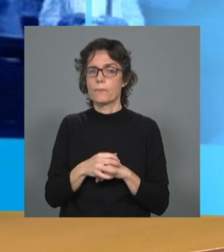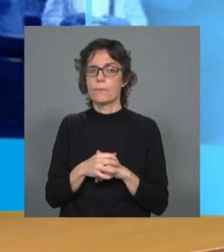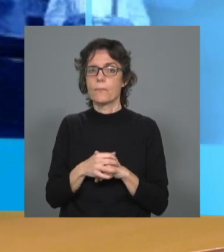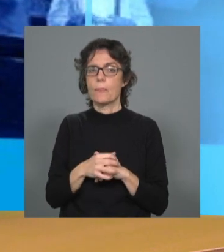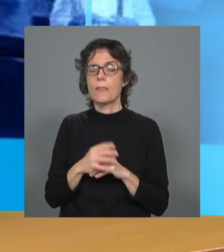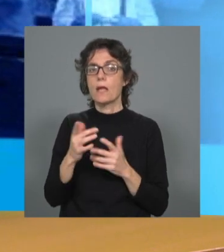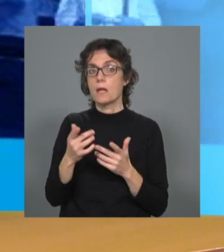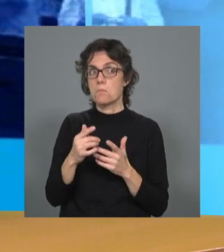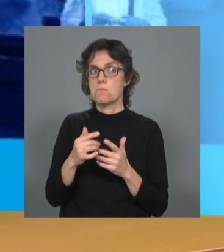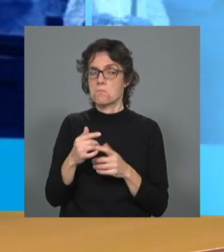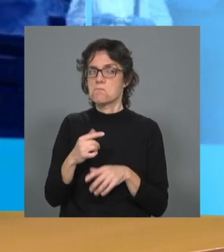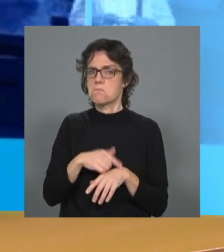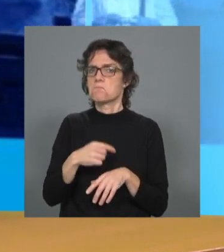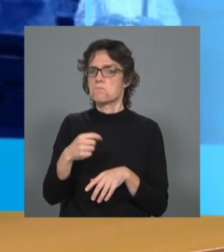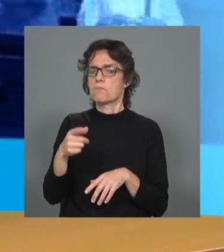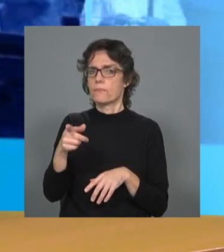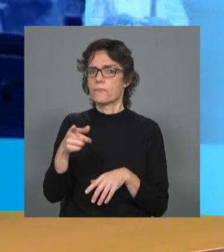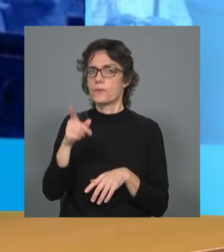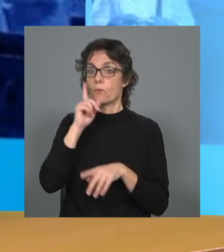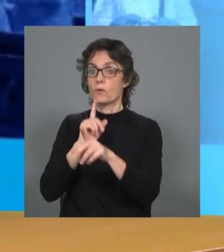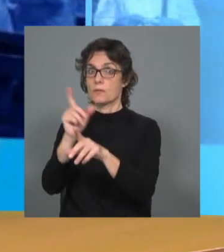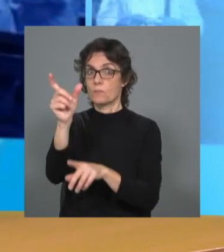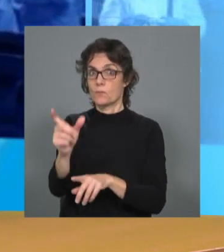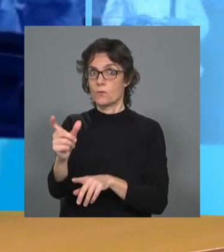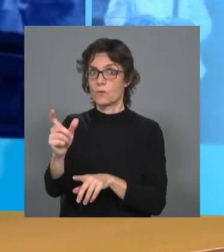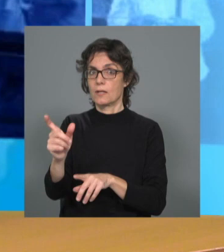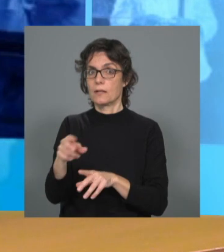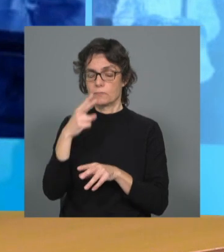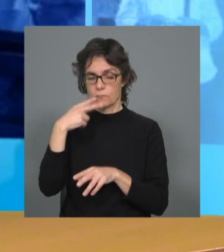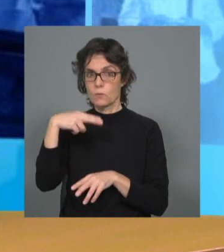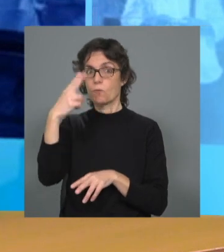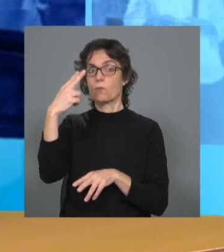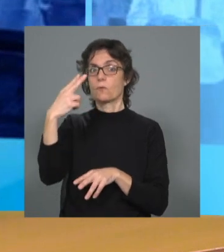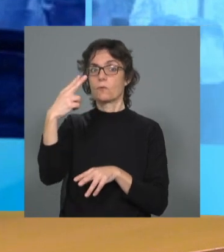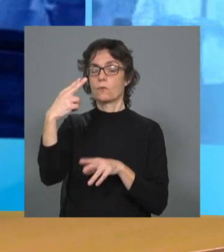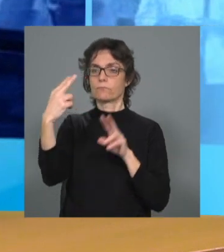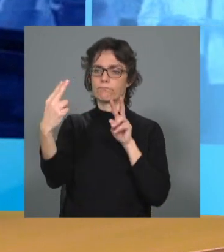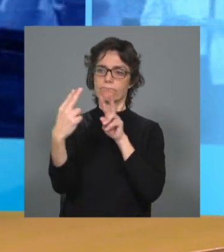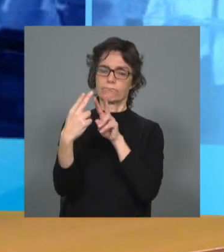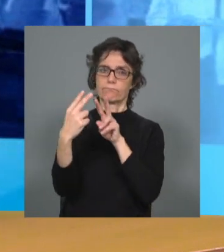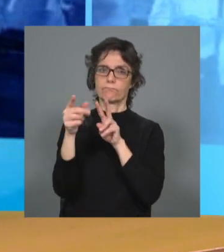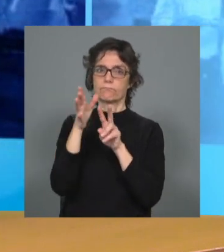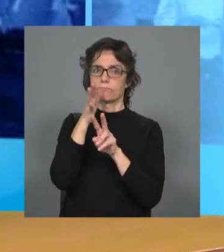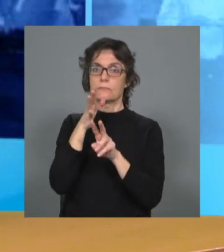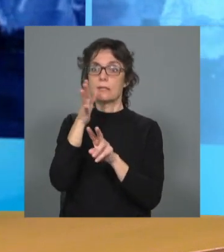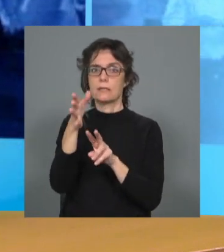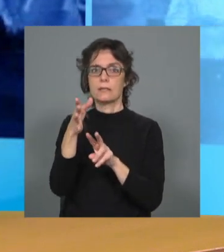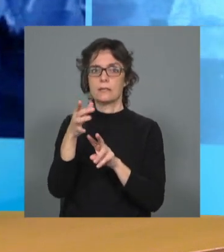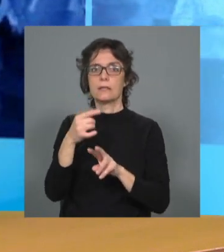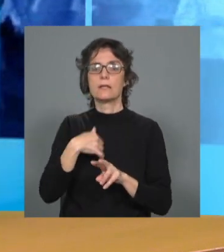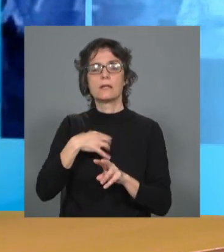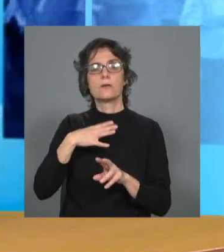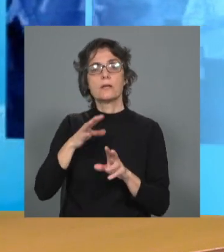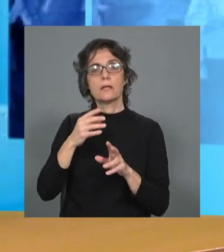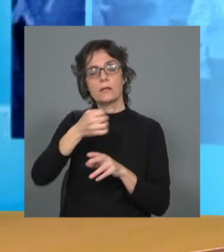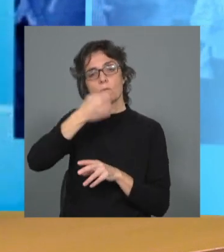E passado bastante tempo, ela então levantou o olhar, olhou nos olhos, olhou para ele e disse: Je vais vous raconter une